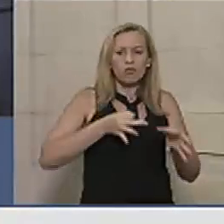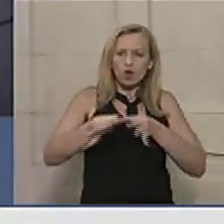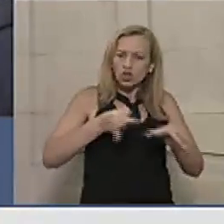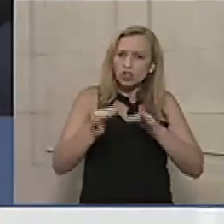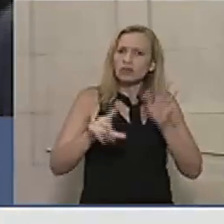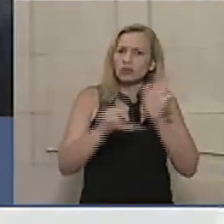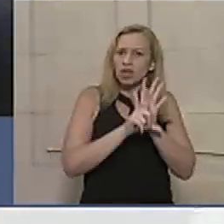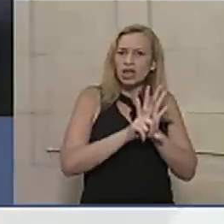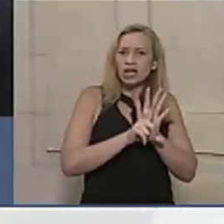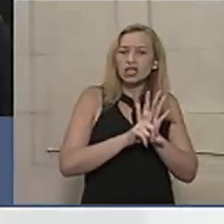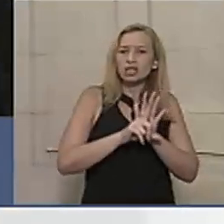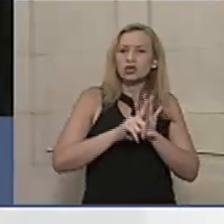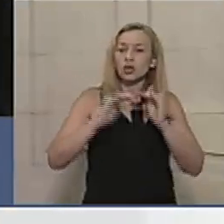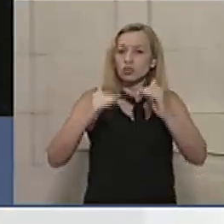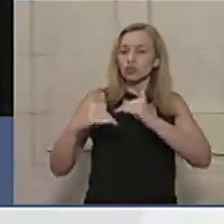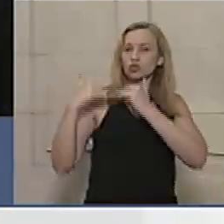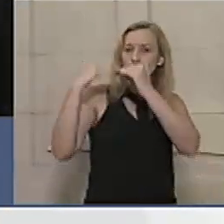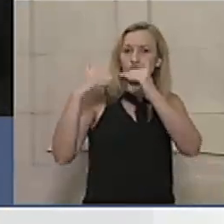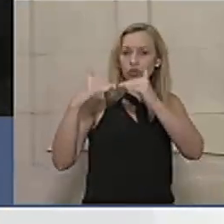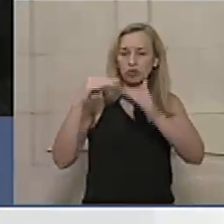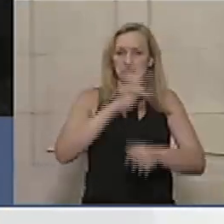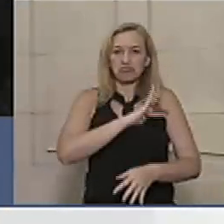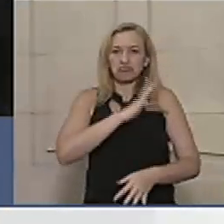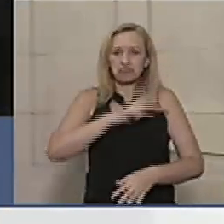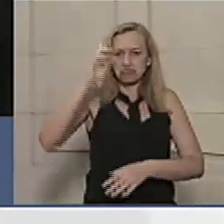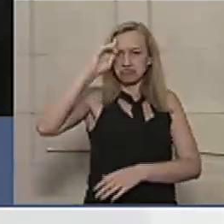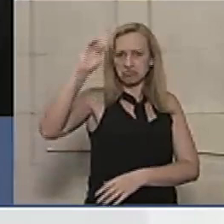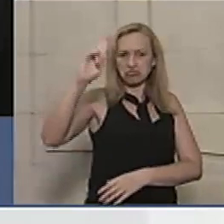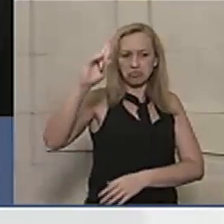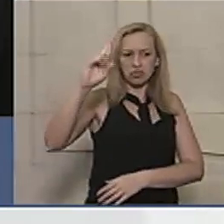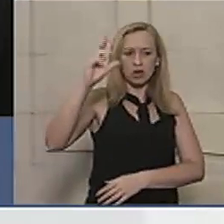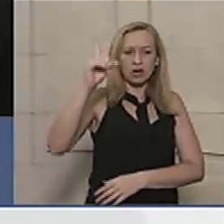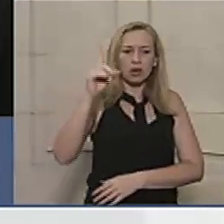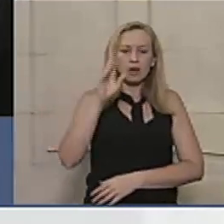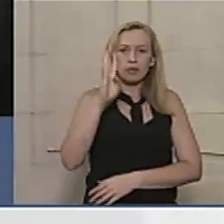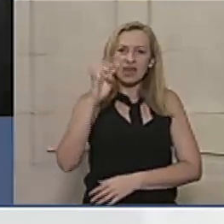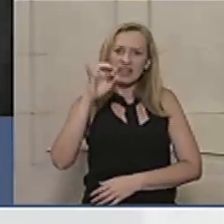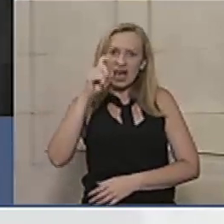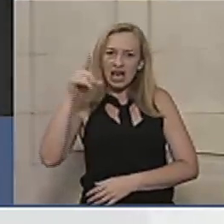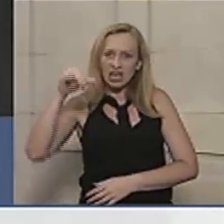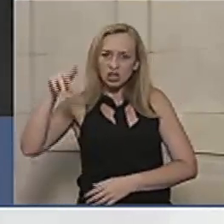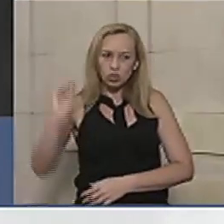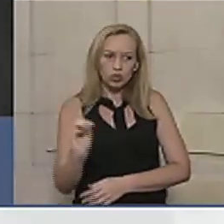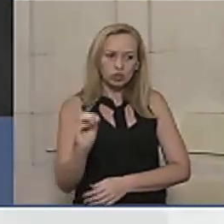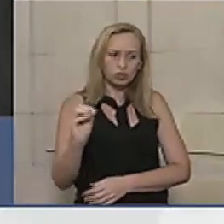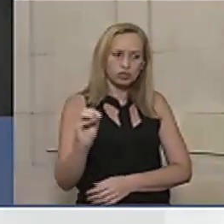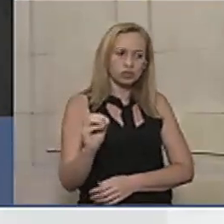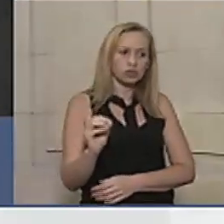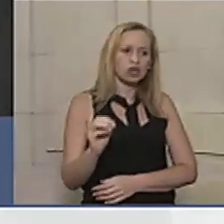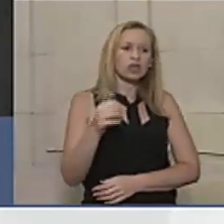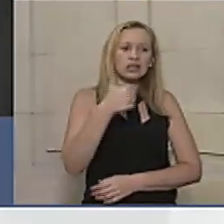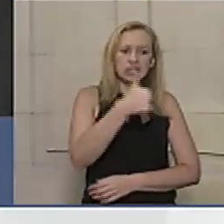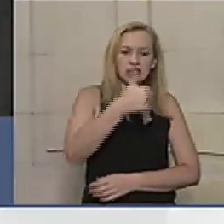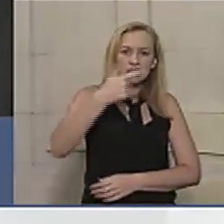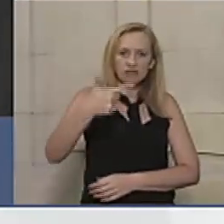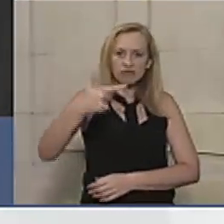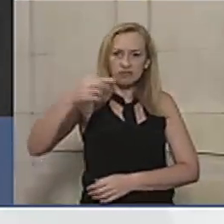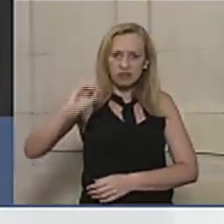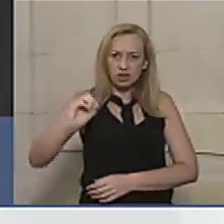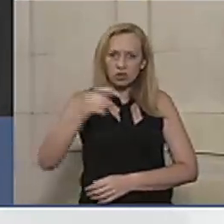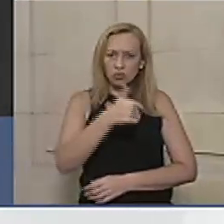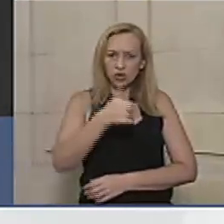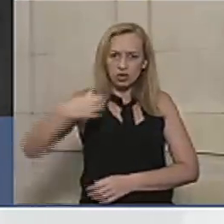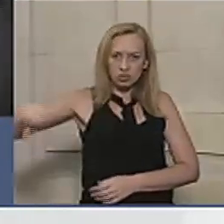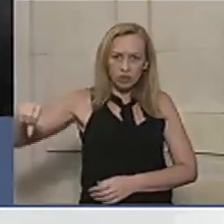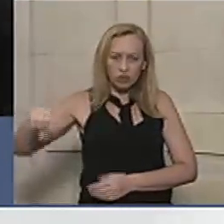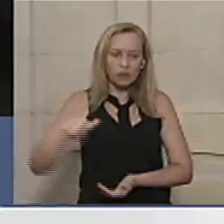deputado subtenente Bernardo, o 120 de 2019. Então, nós procuramos